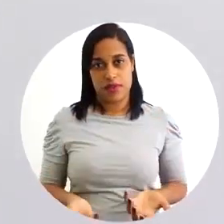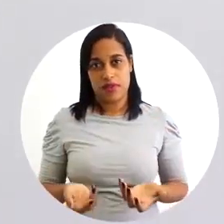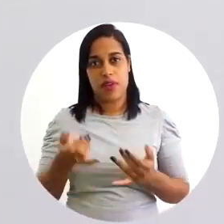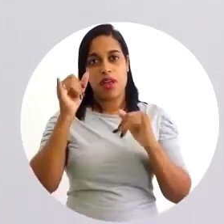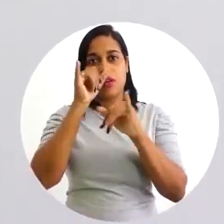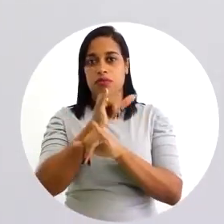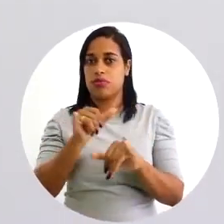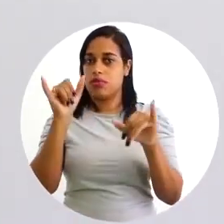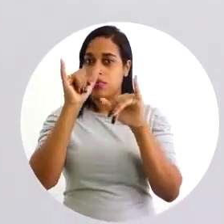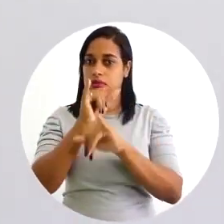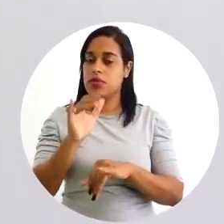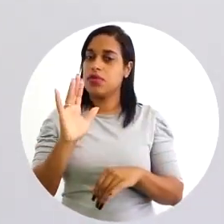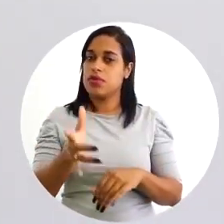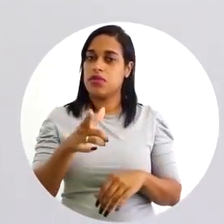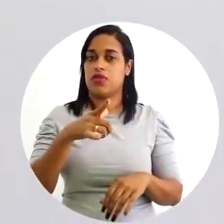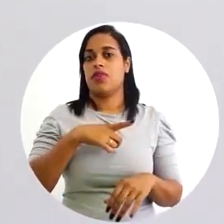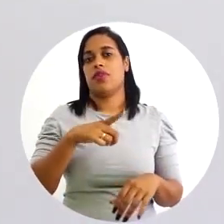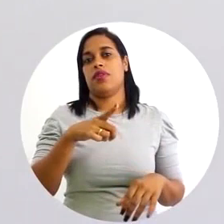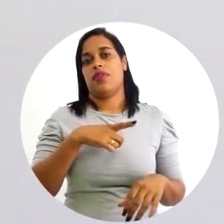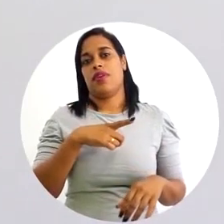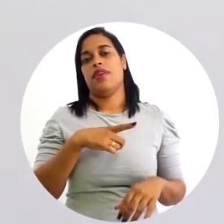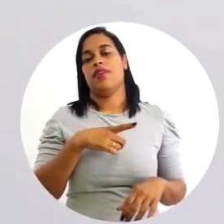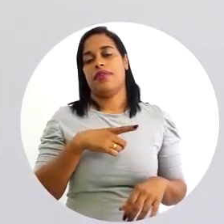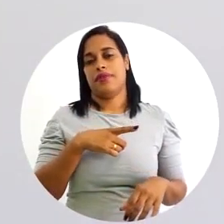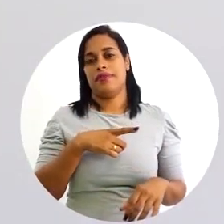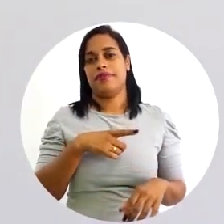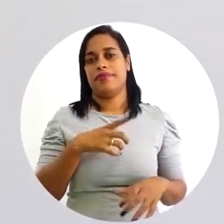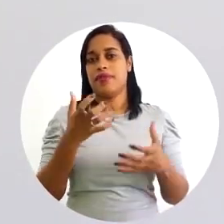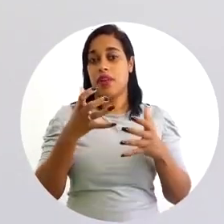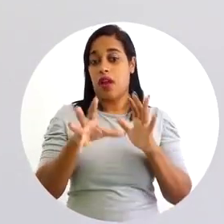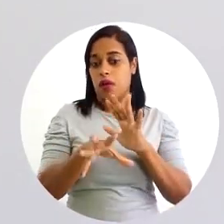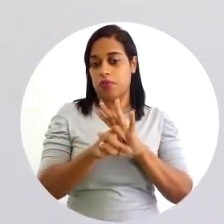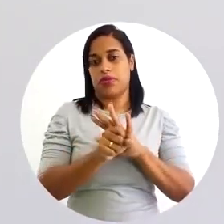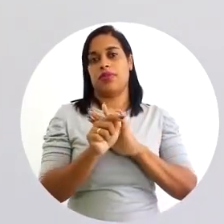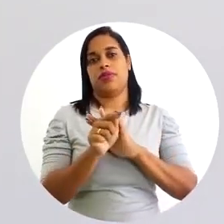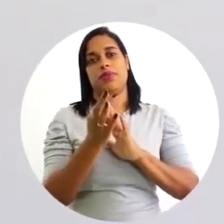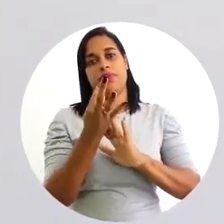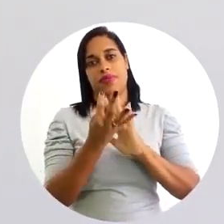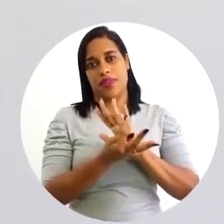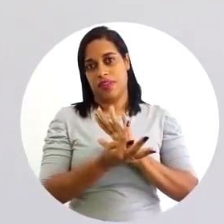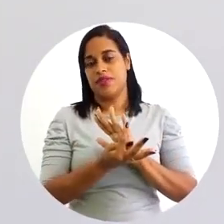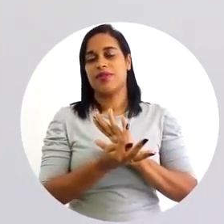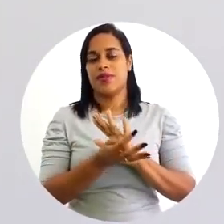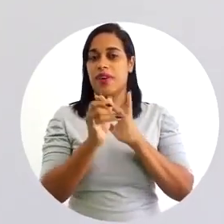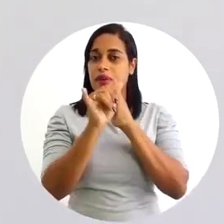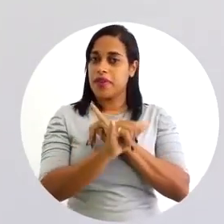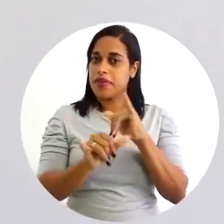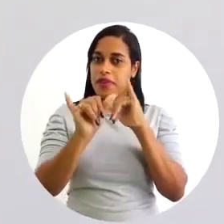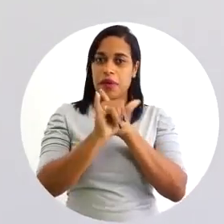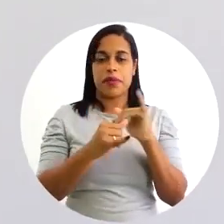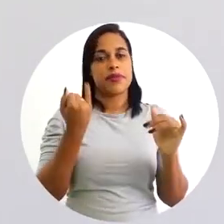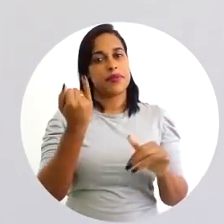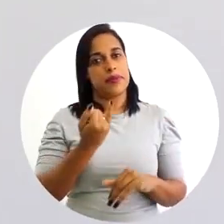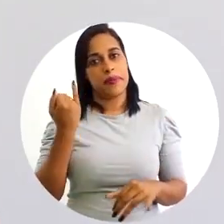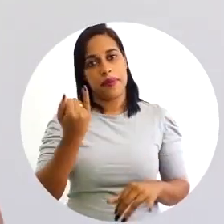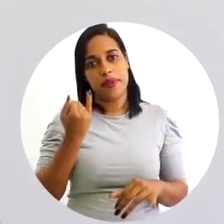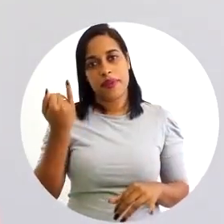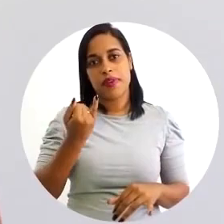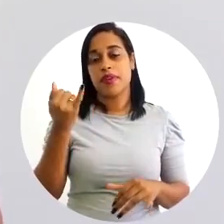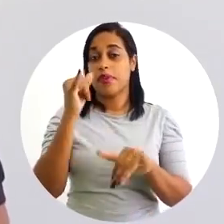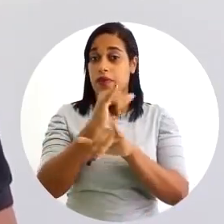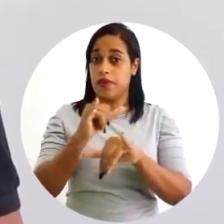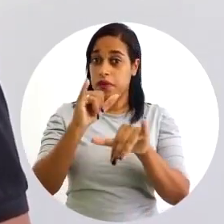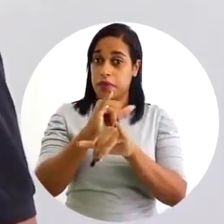alguma informação que você já pretende adquirir desse texto. Alguma informação importante, uma